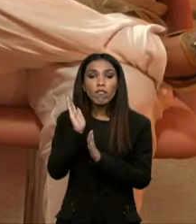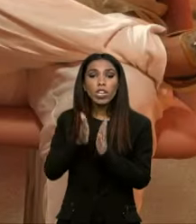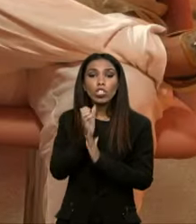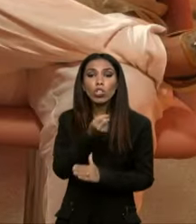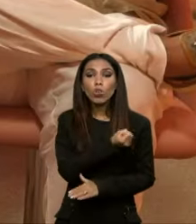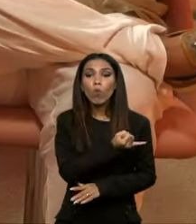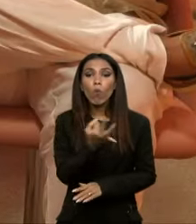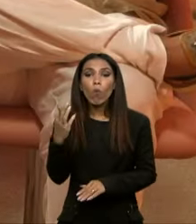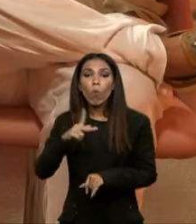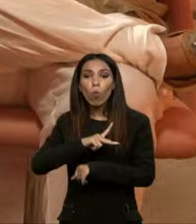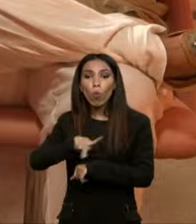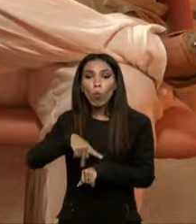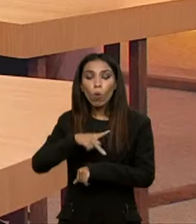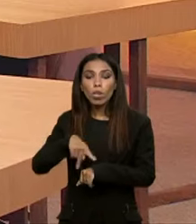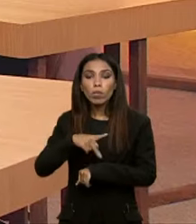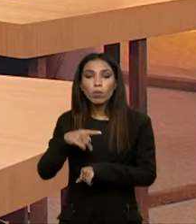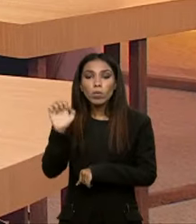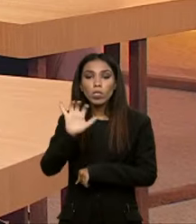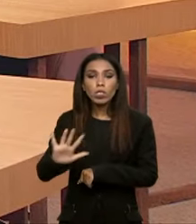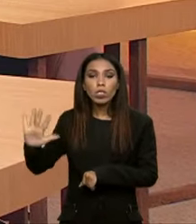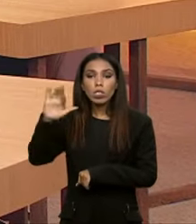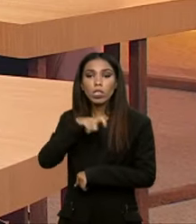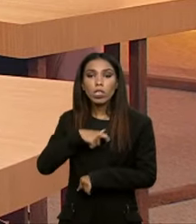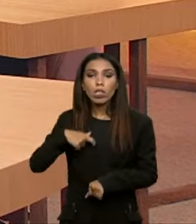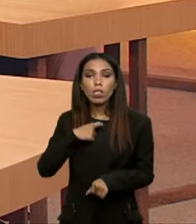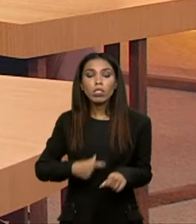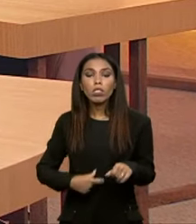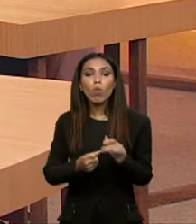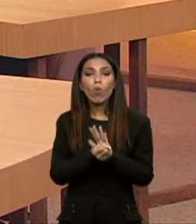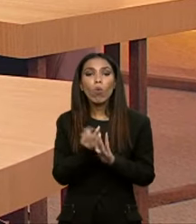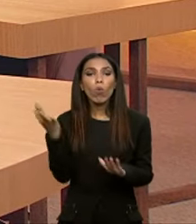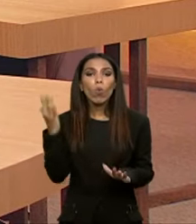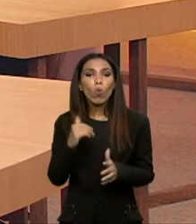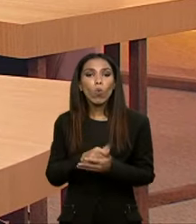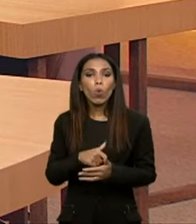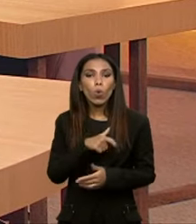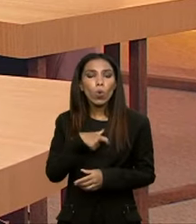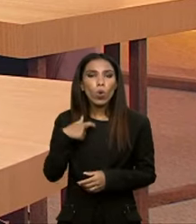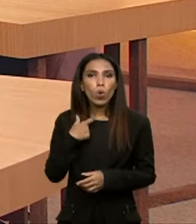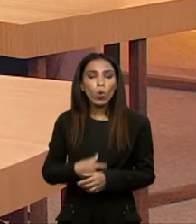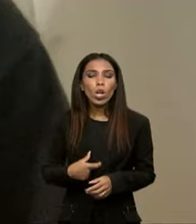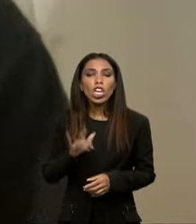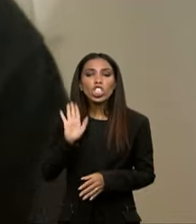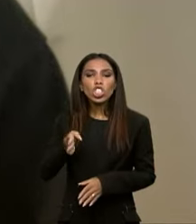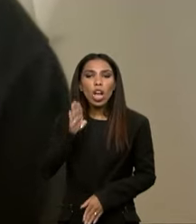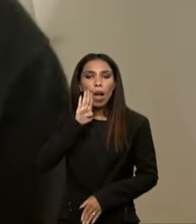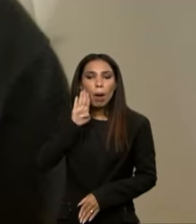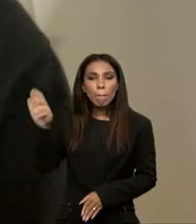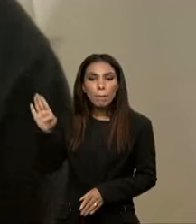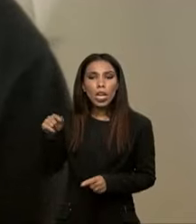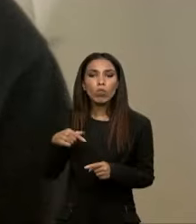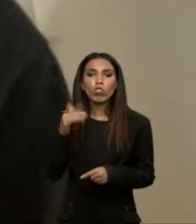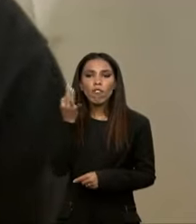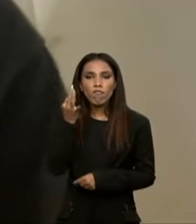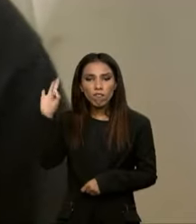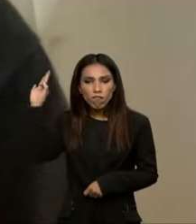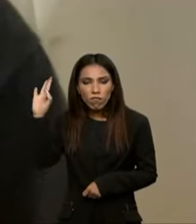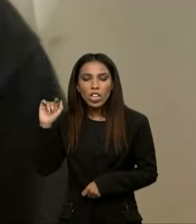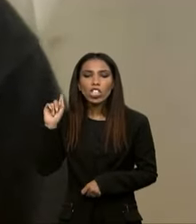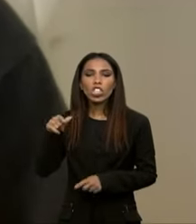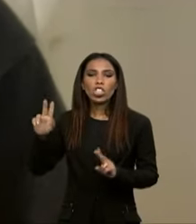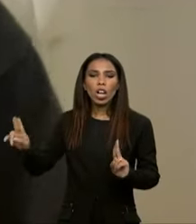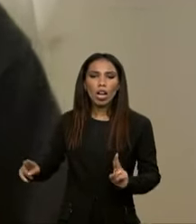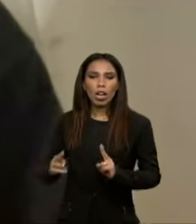países da Europa? Você está na Suíça agora, mas em quantos países você vai viajar? Eu estou na Suíça, mas já fui para a Bélgica, vim da França, já fizemos Paris,